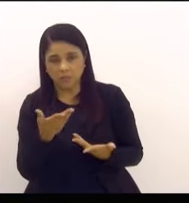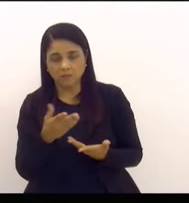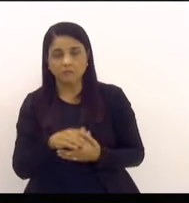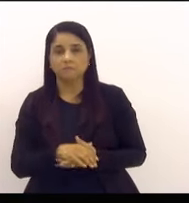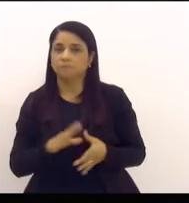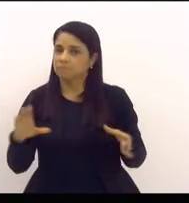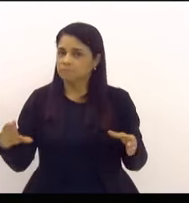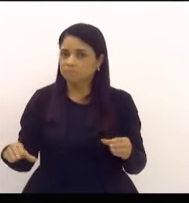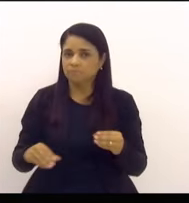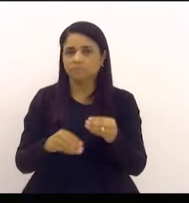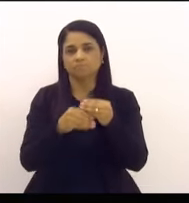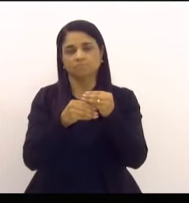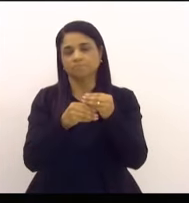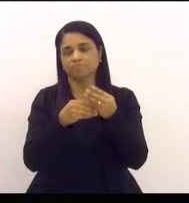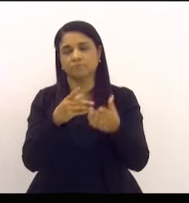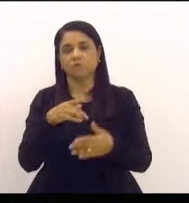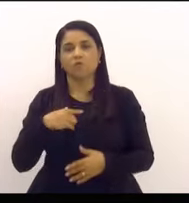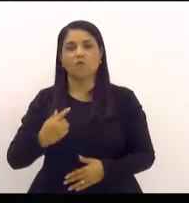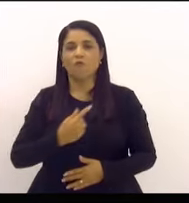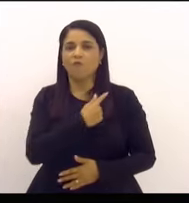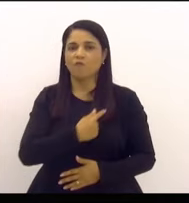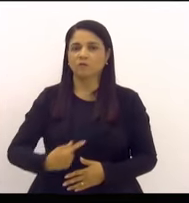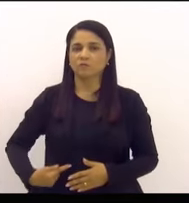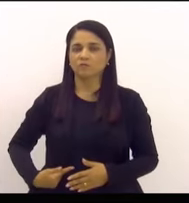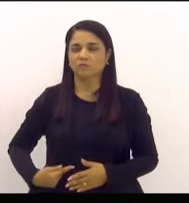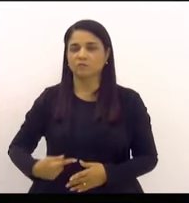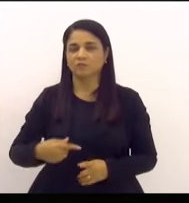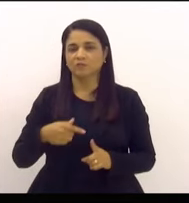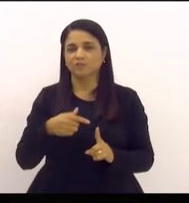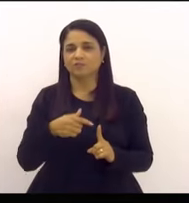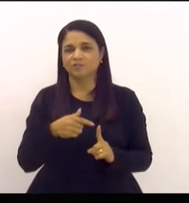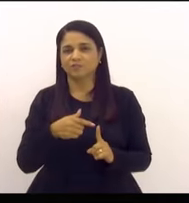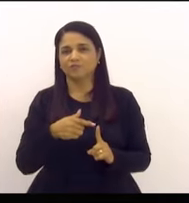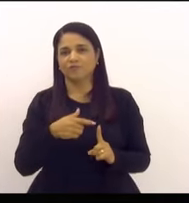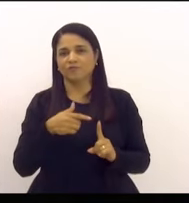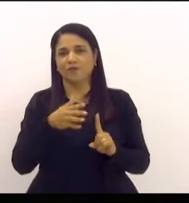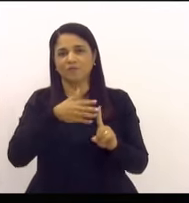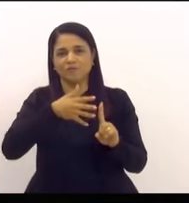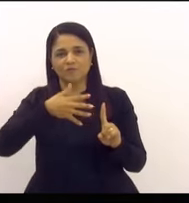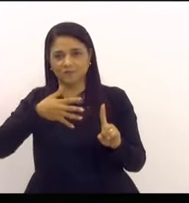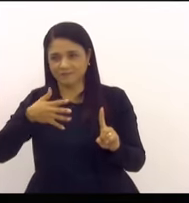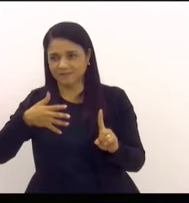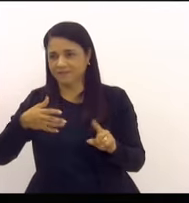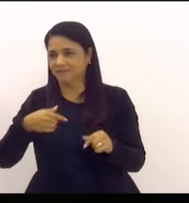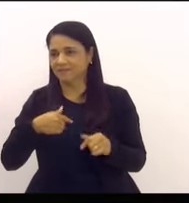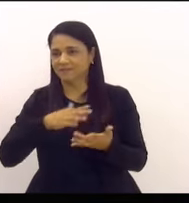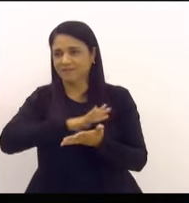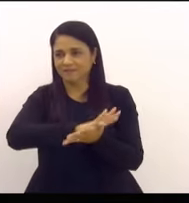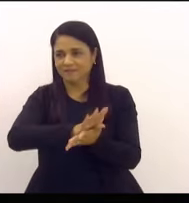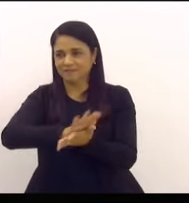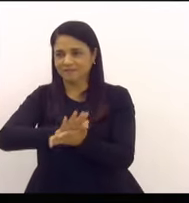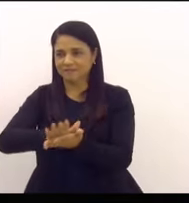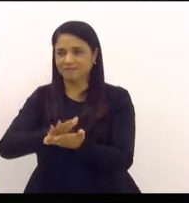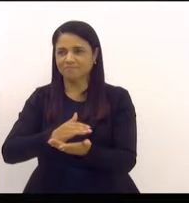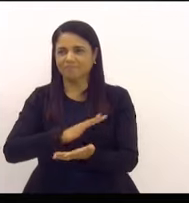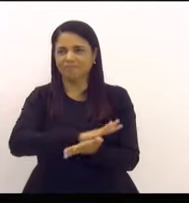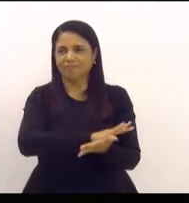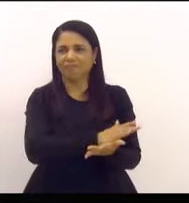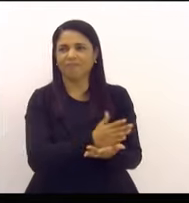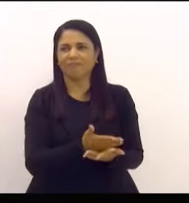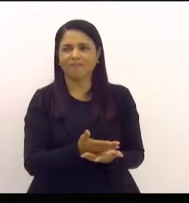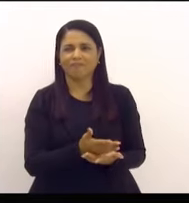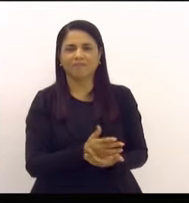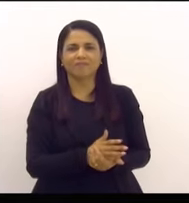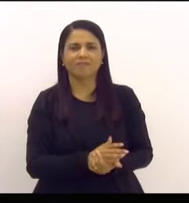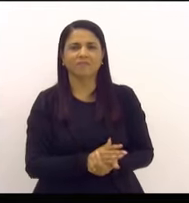com o governador xenofóbico. Não faremos coro com quem quer usar um espaço genuíno... Para concluir, por favor, Dani. Sim, deputado, sim,